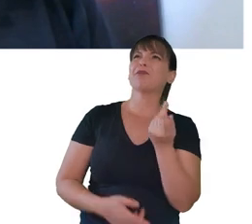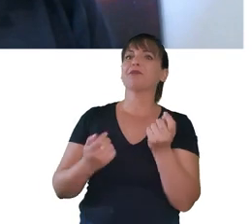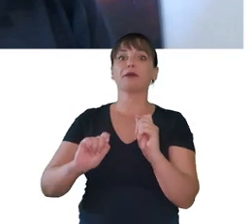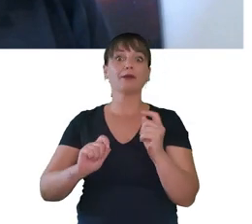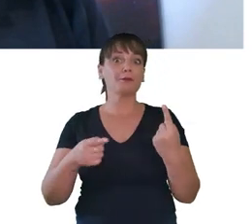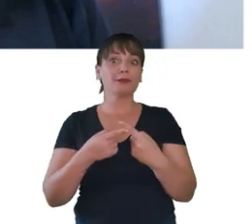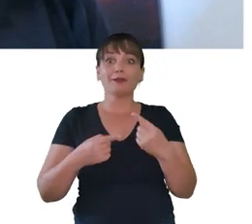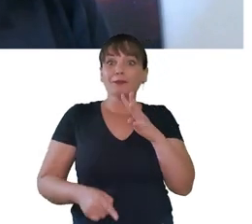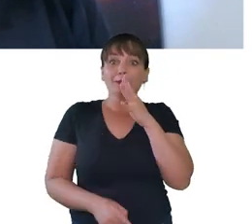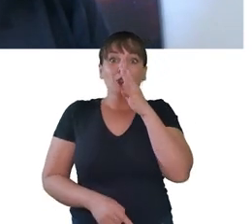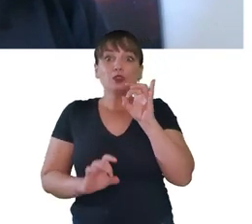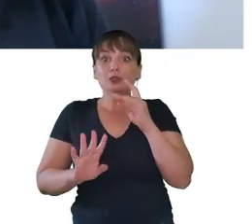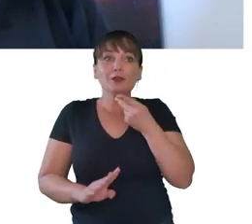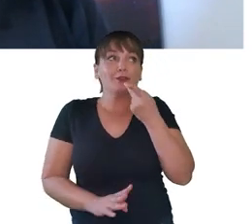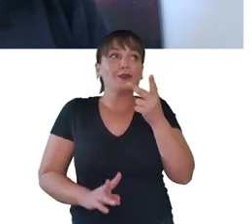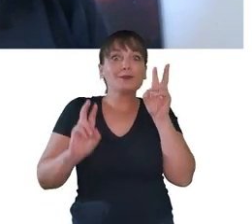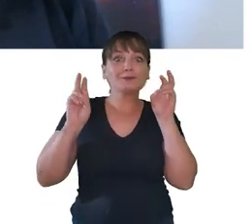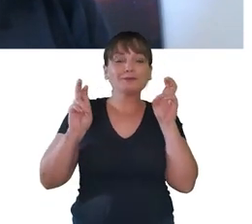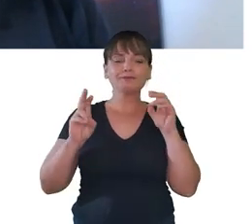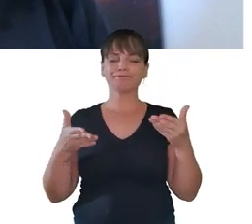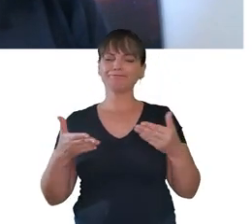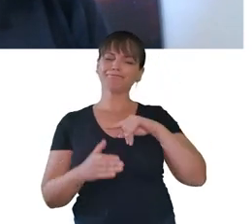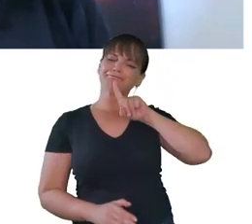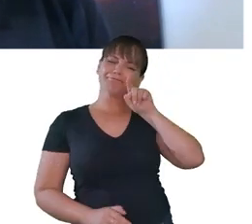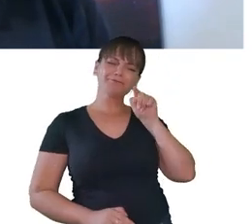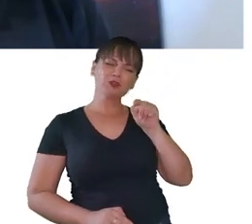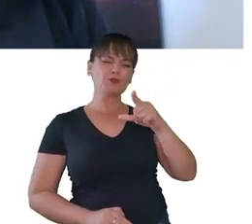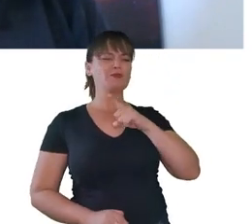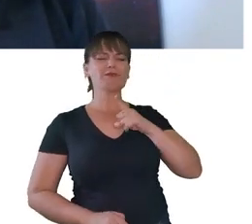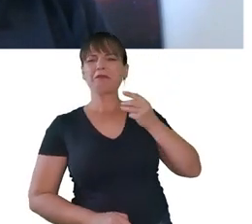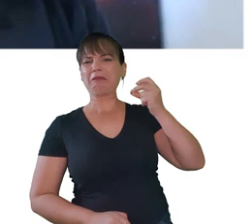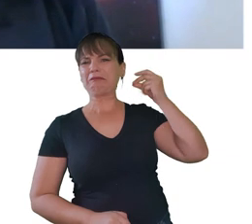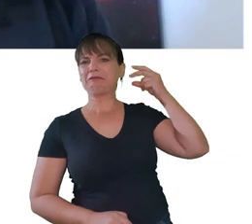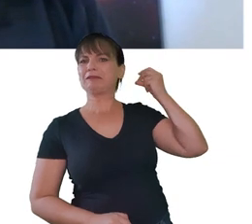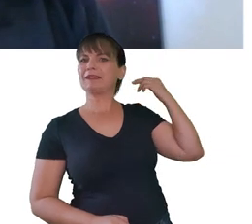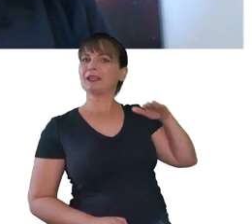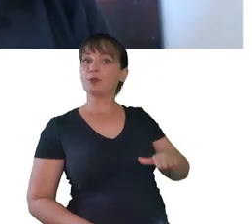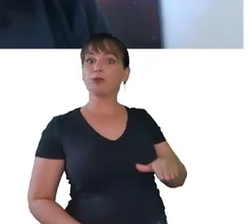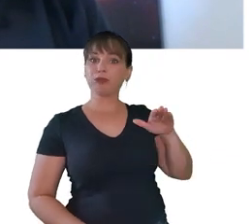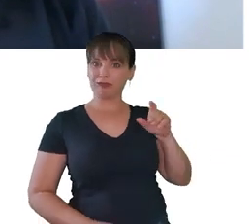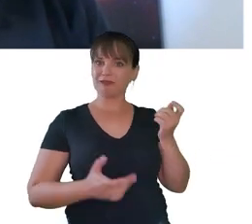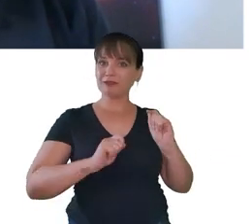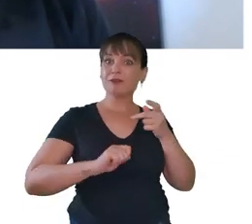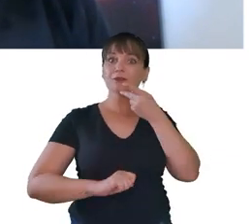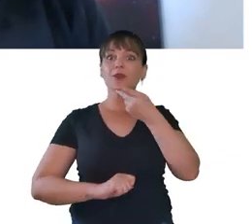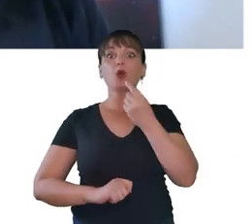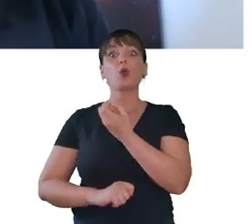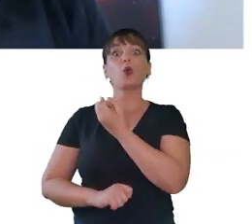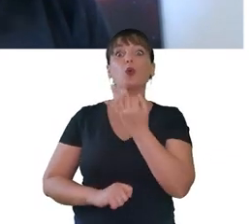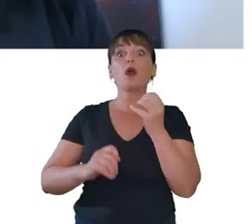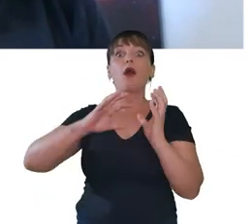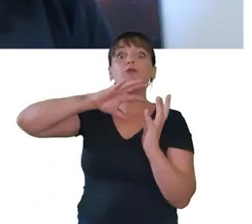fica impressionado somente em falar nesses números. Agora, uma dúvida que eu tenho desde criancinha, que você pode esclarecer para o pessoal da